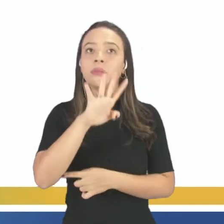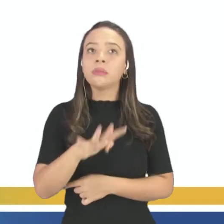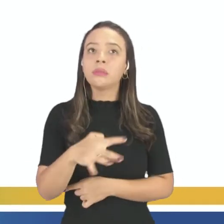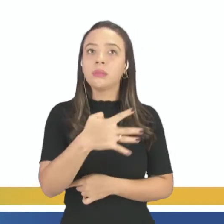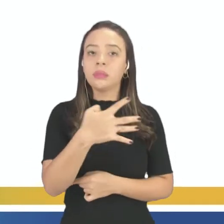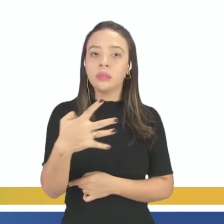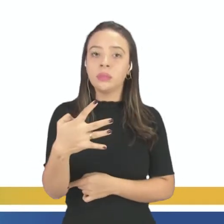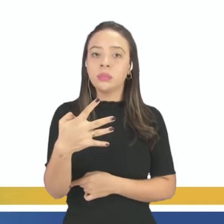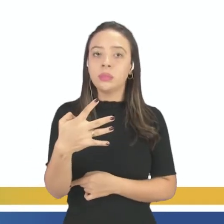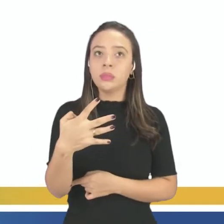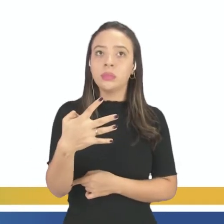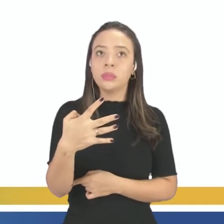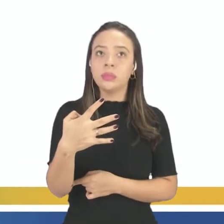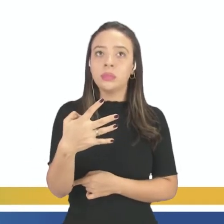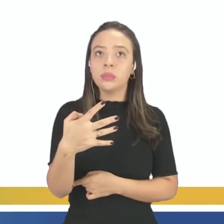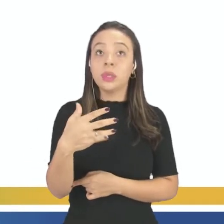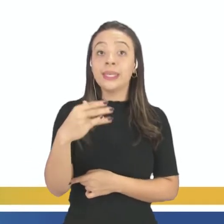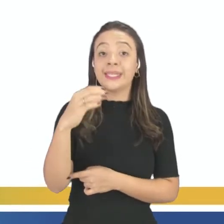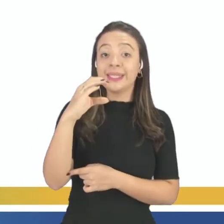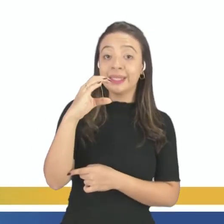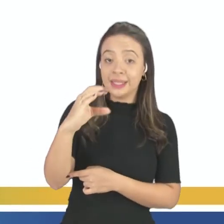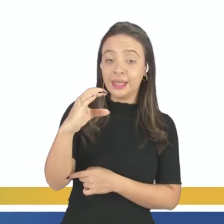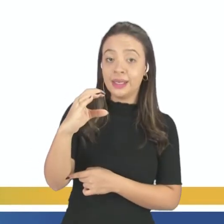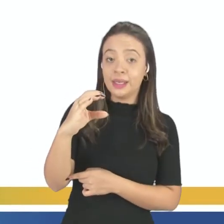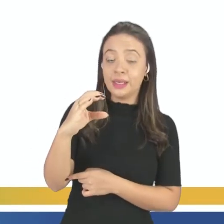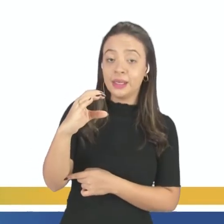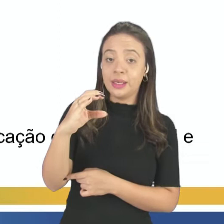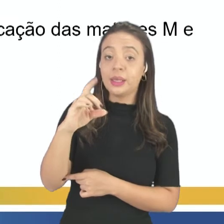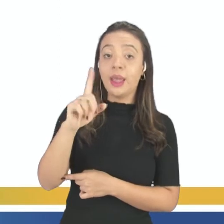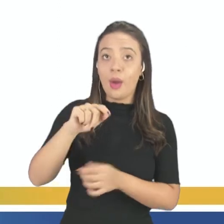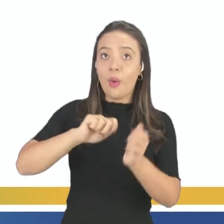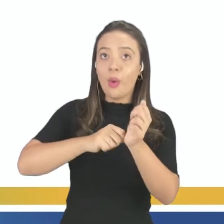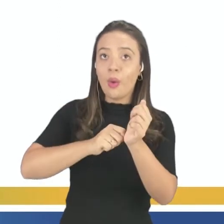matriz chave C para o código, isto é,